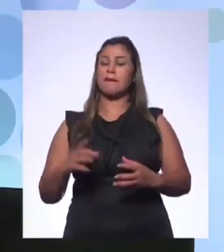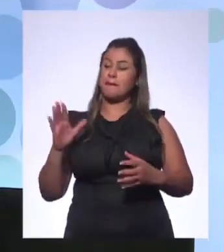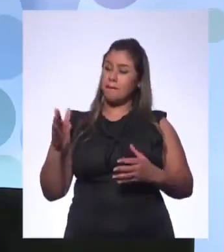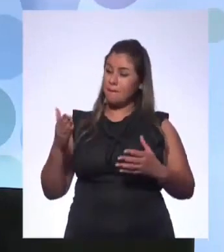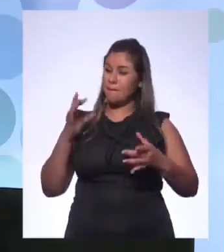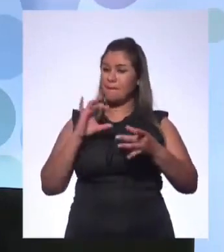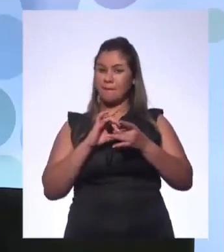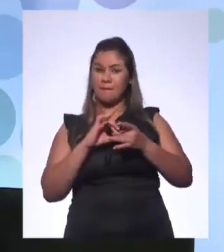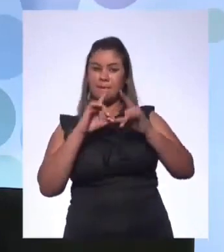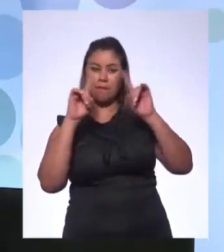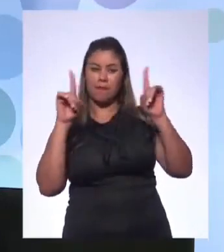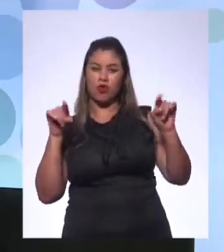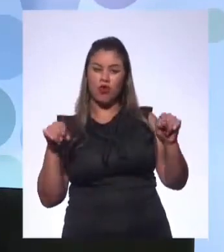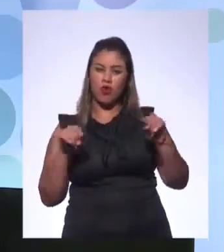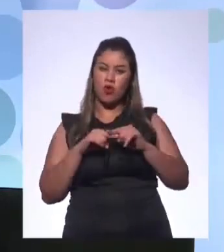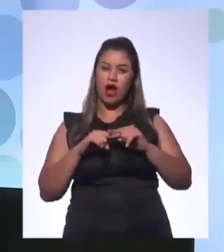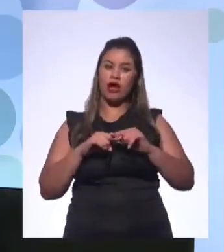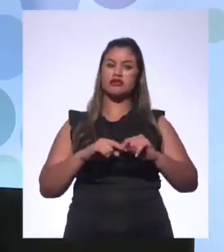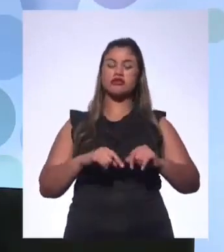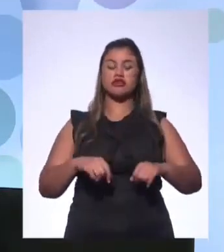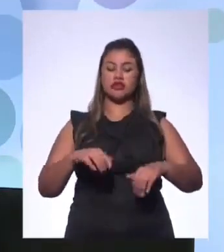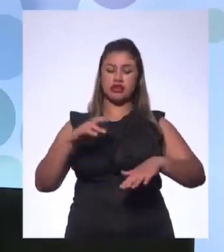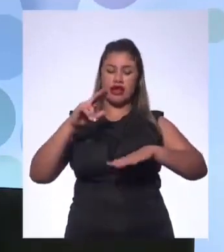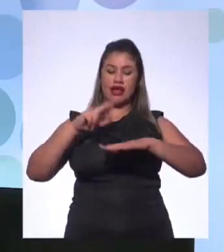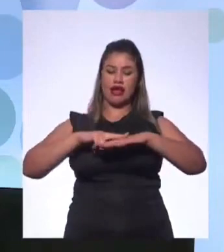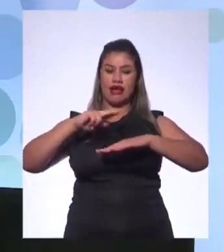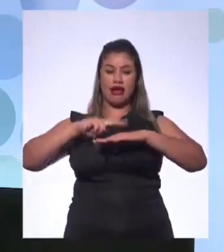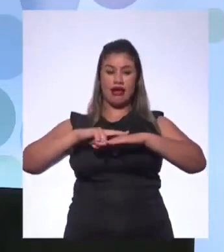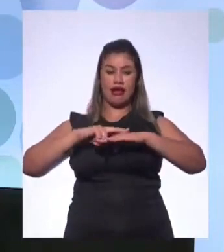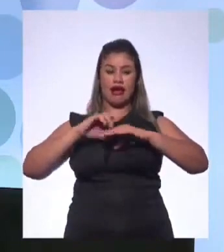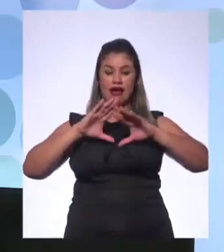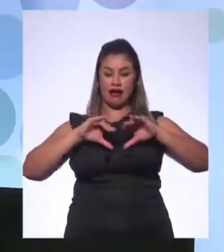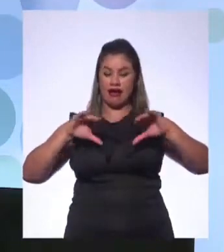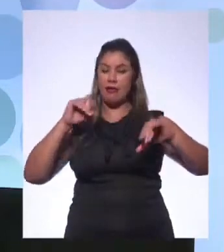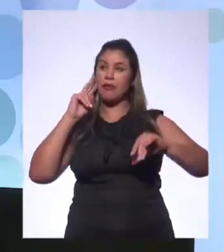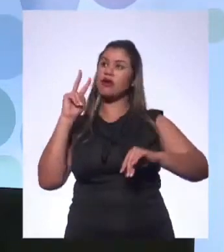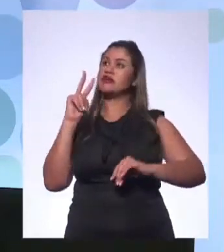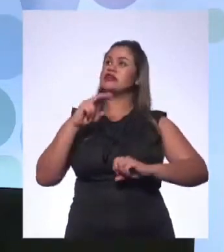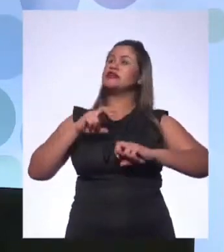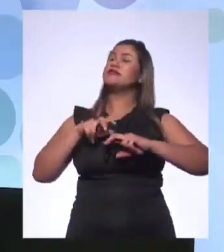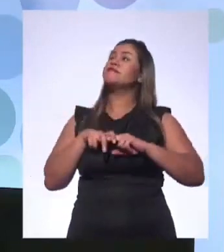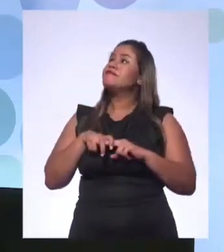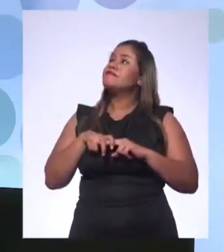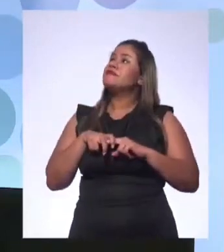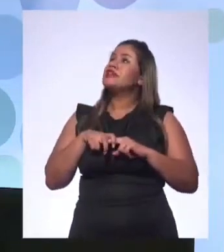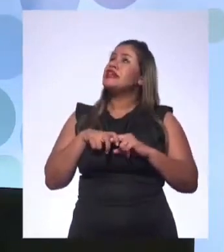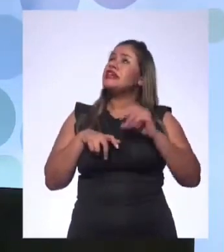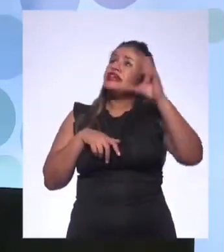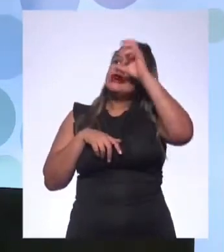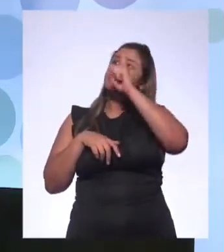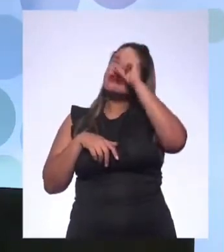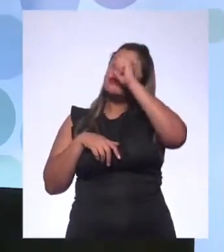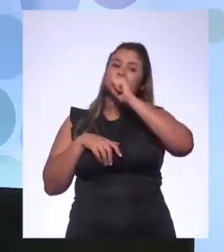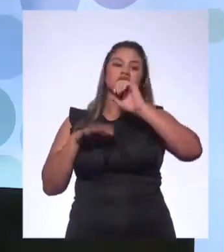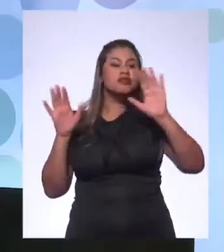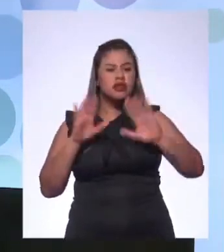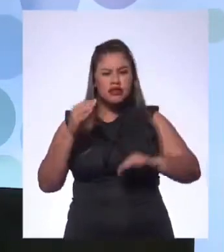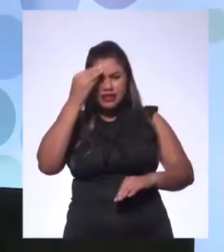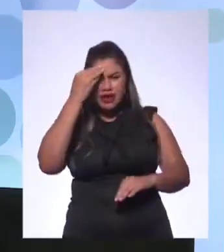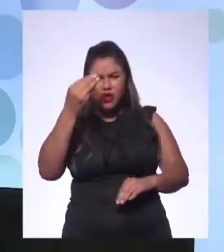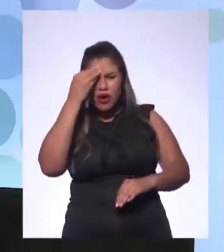conjunção, monta um quadro e coloca lá na frente da sua cama, para você ficar olhando, tá? Para você aprender. É decorar? Não, você precisa